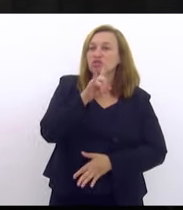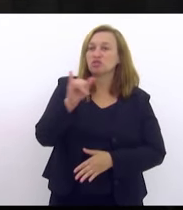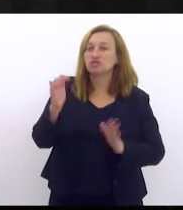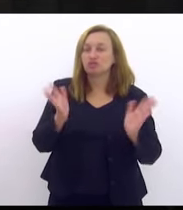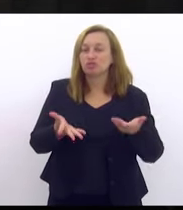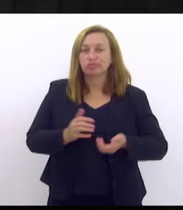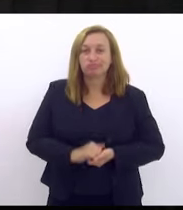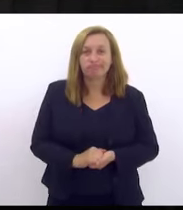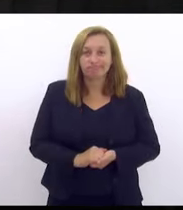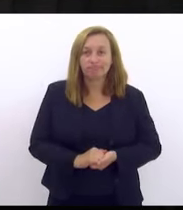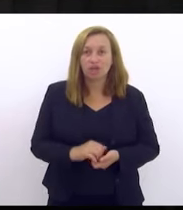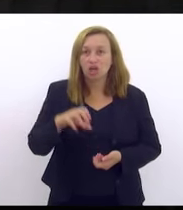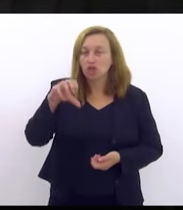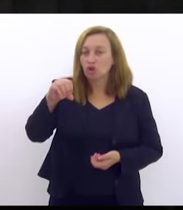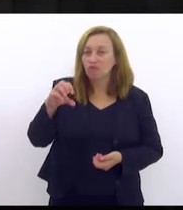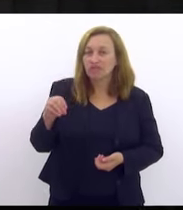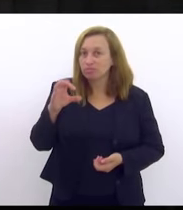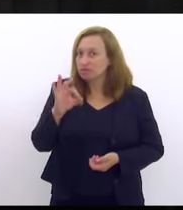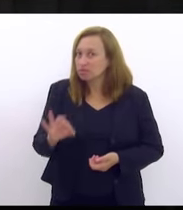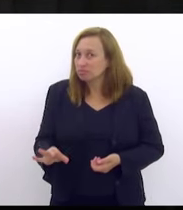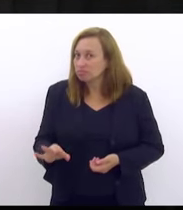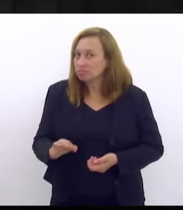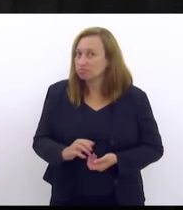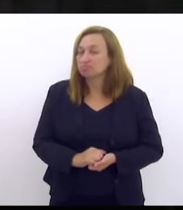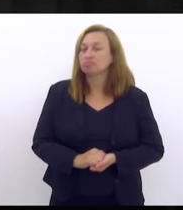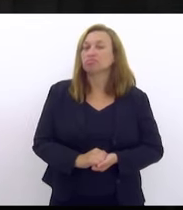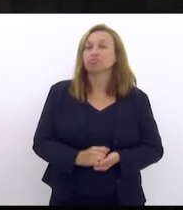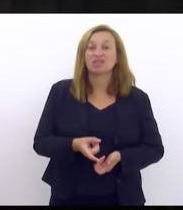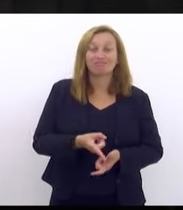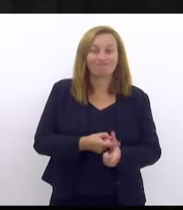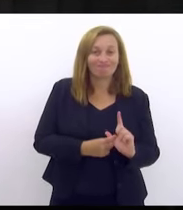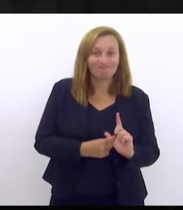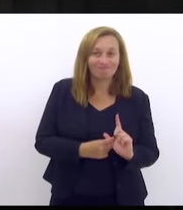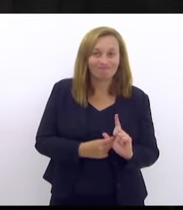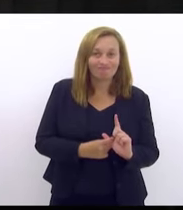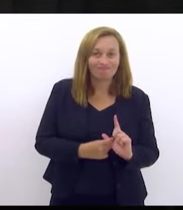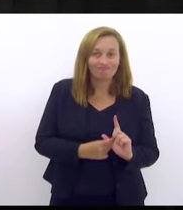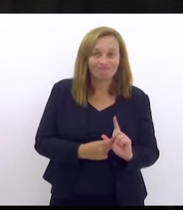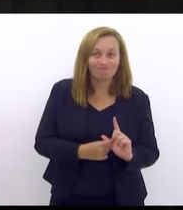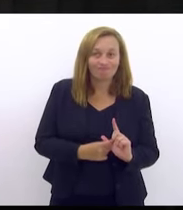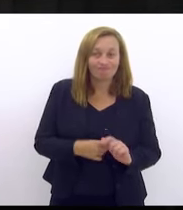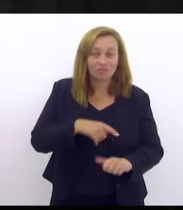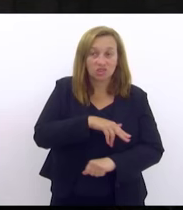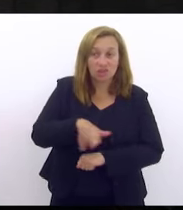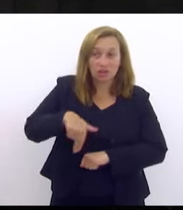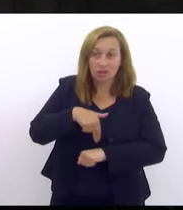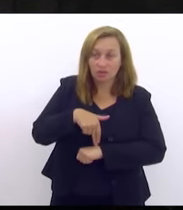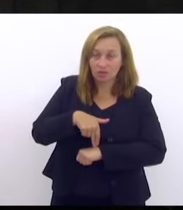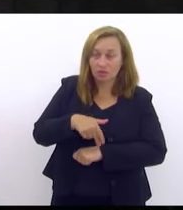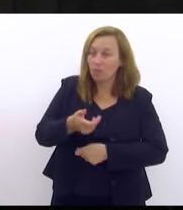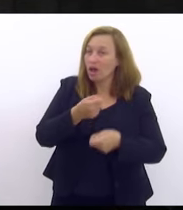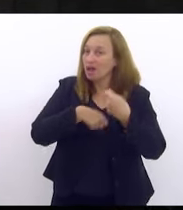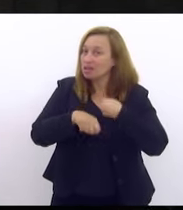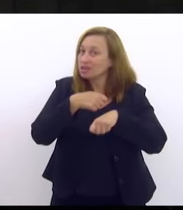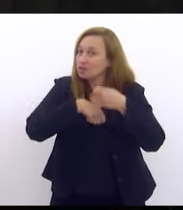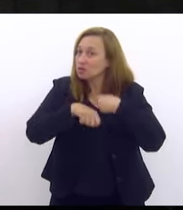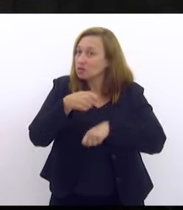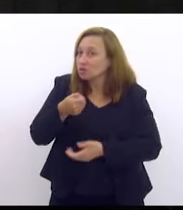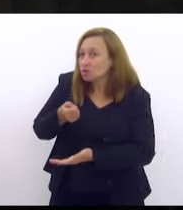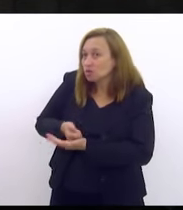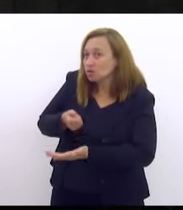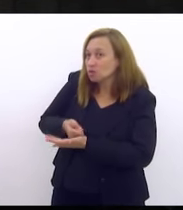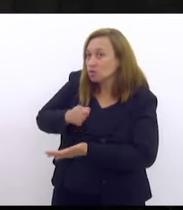hoje. 90% da dívida que a União administra e cobra esses